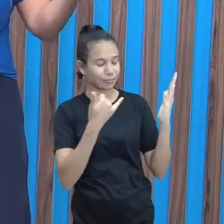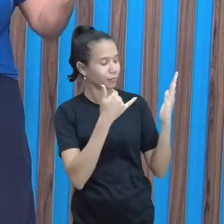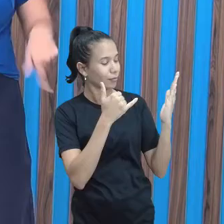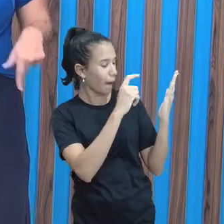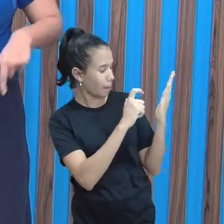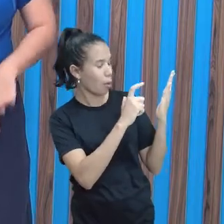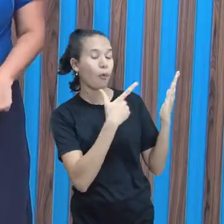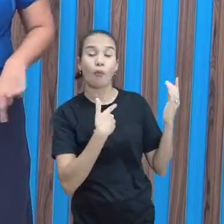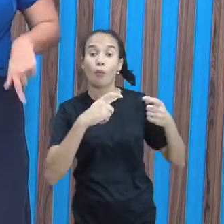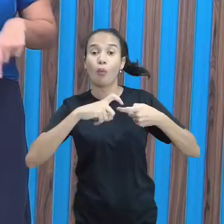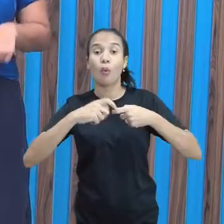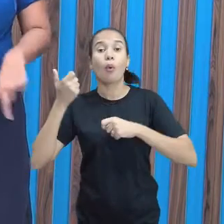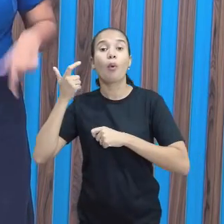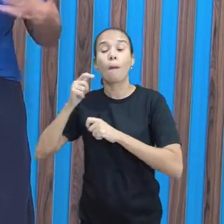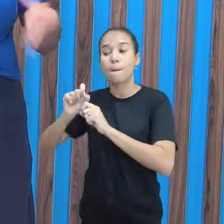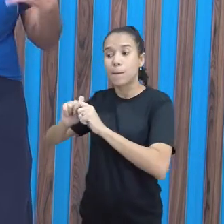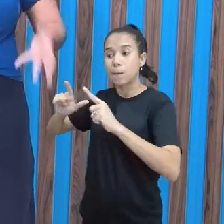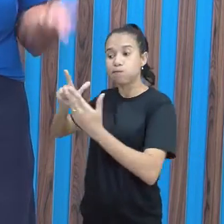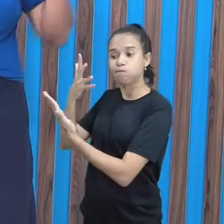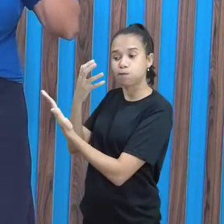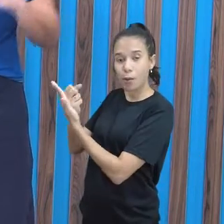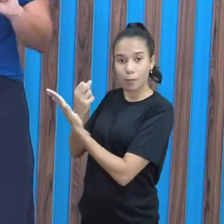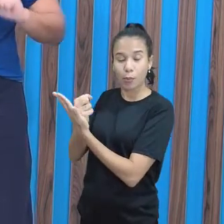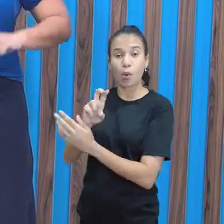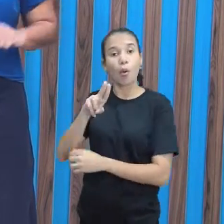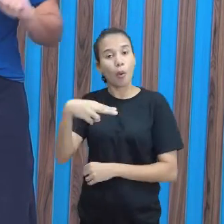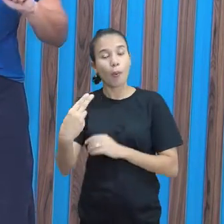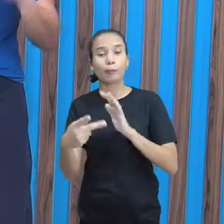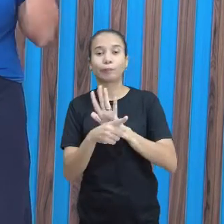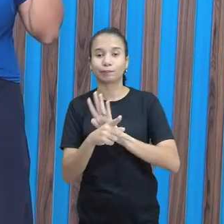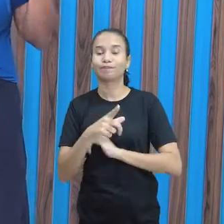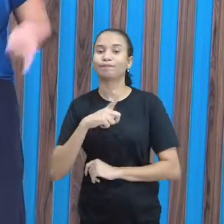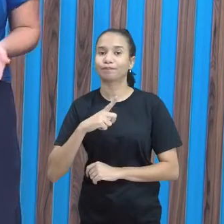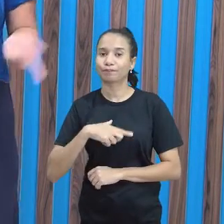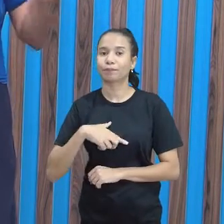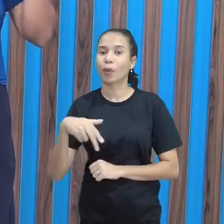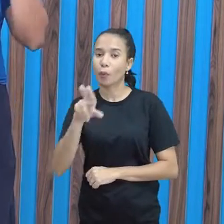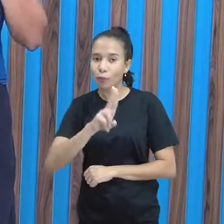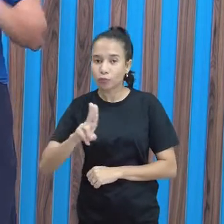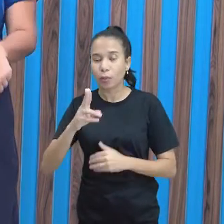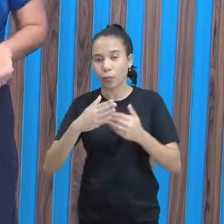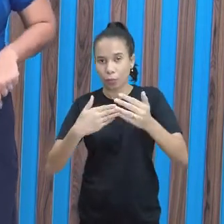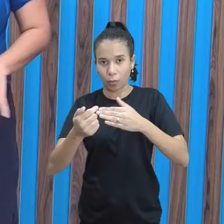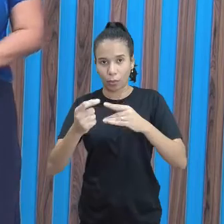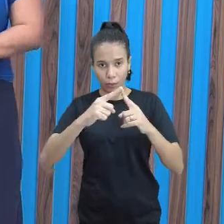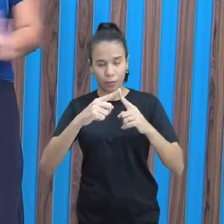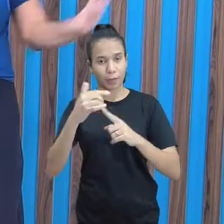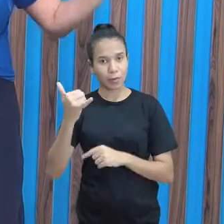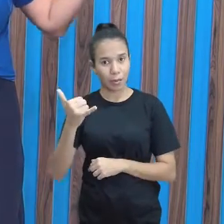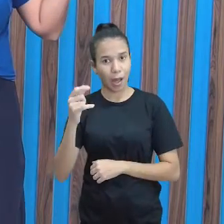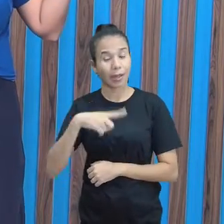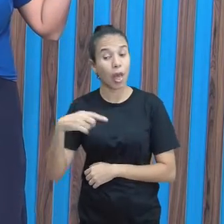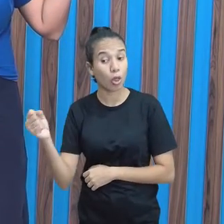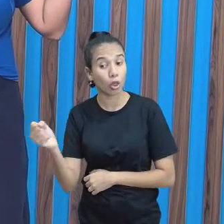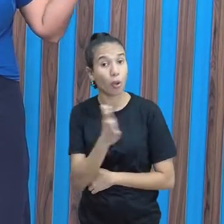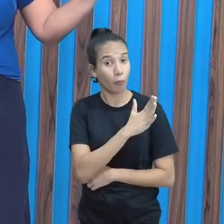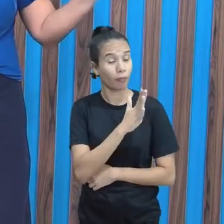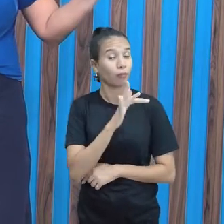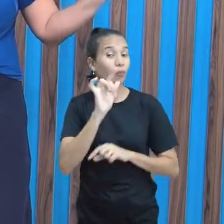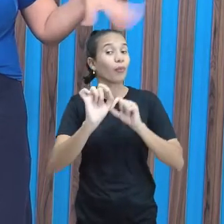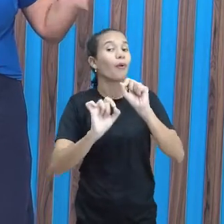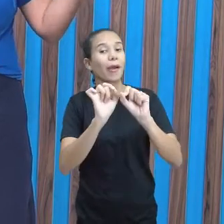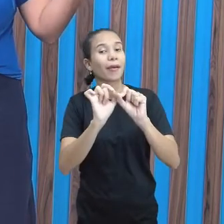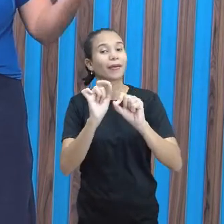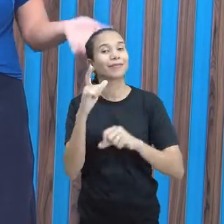ou também vocês podem baixar pelas lojas de aplicativo para Android ou iOS. E qual é a grande novidade desse